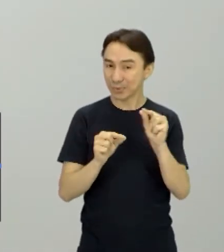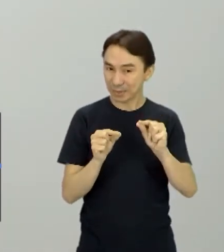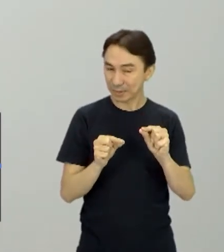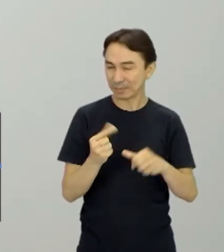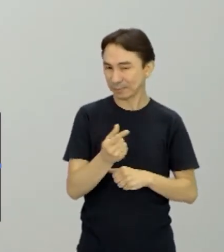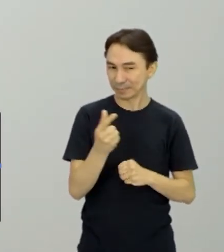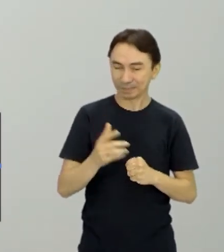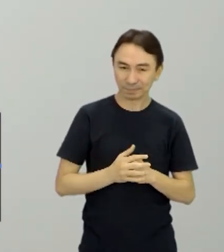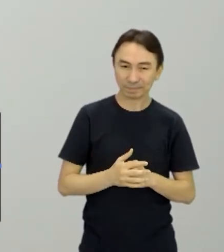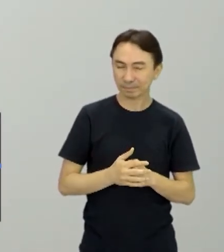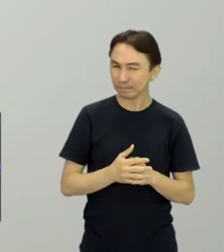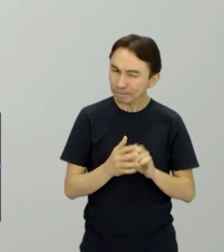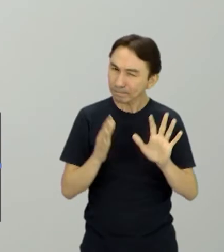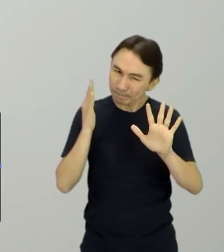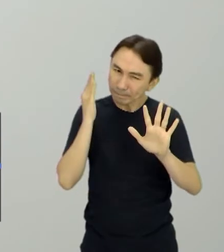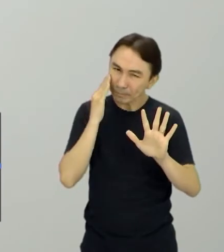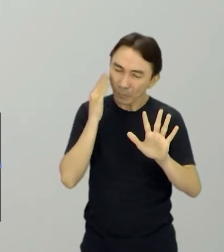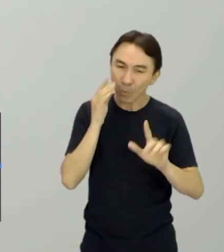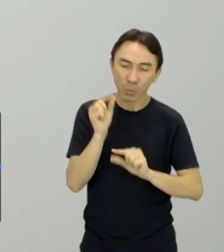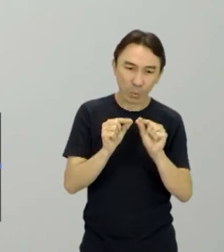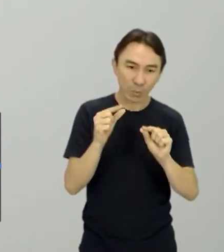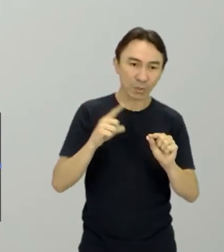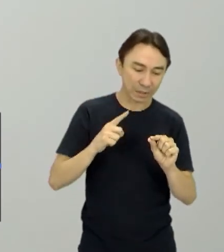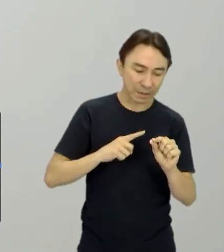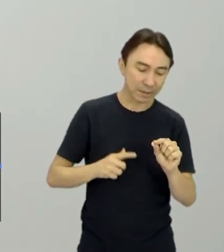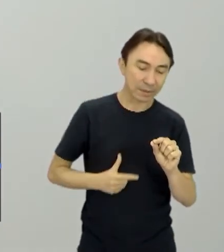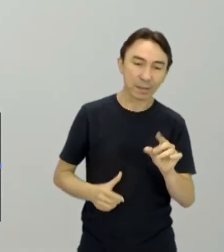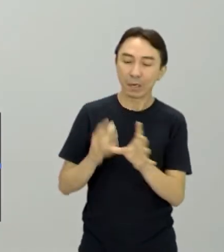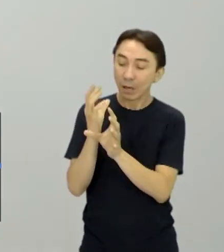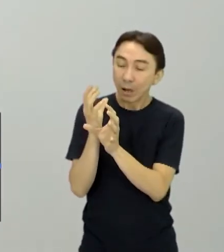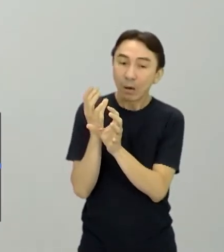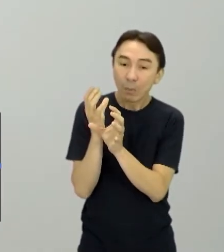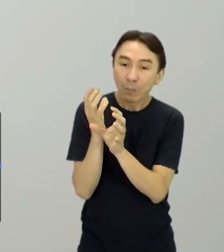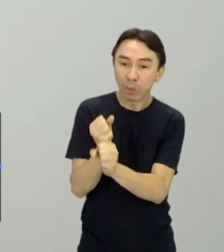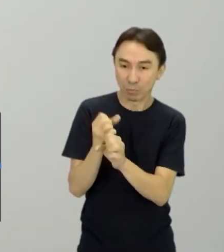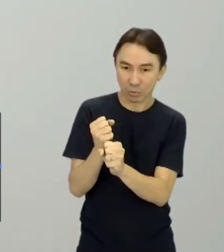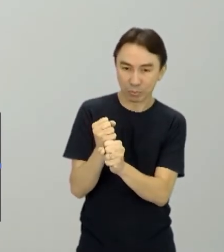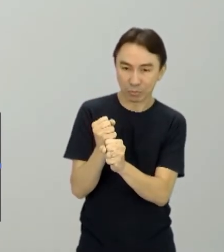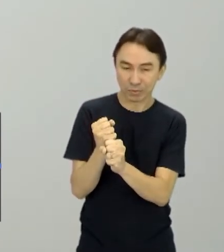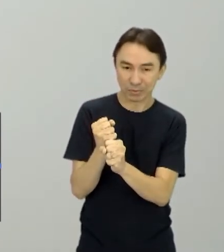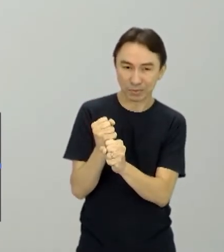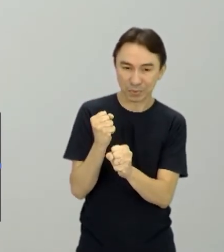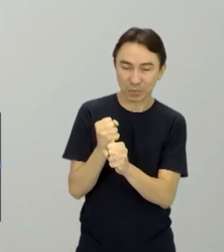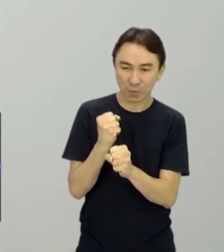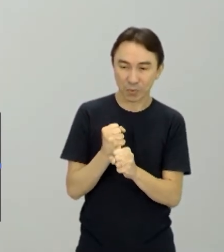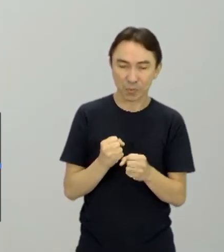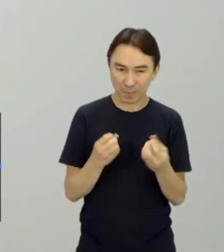ideia, eu preparei aqui um cálculo matemático. Eita, vem com cola hoje?